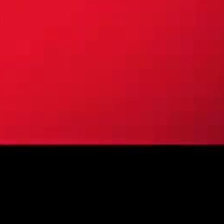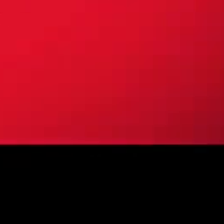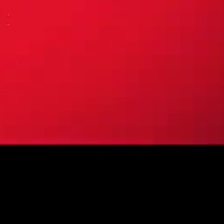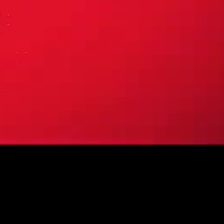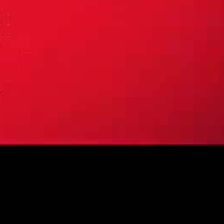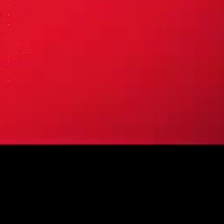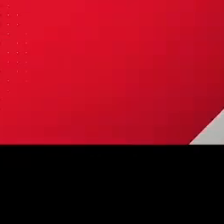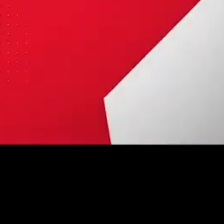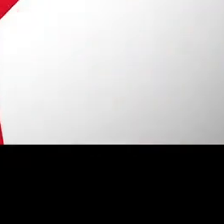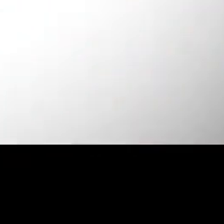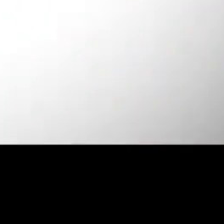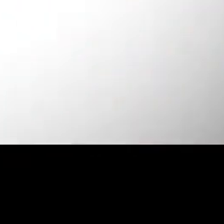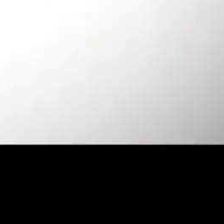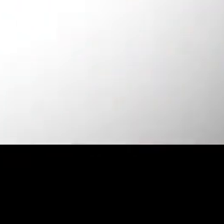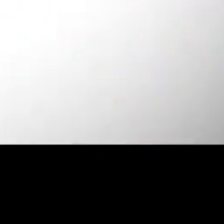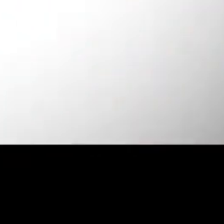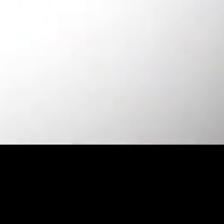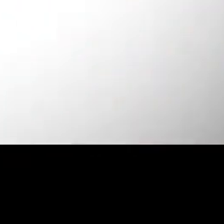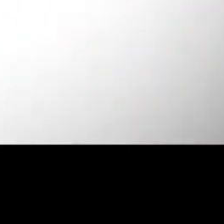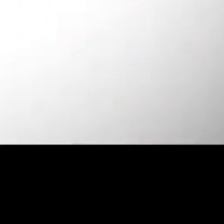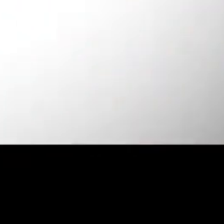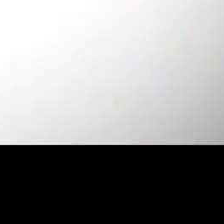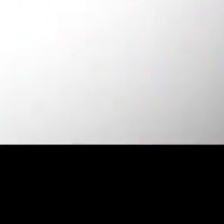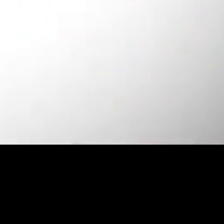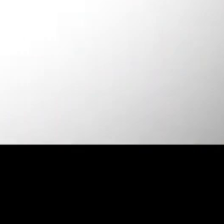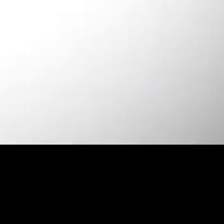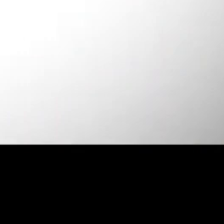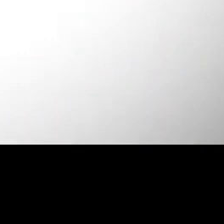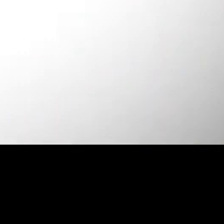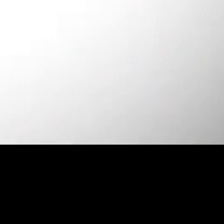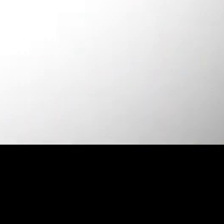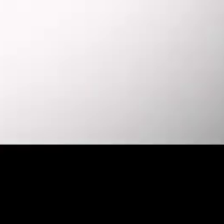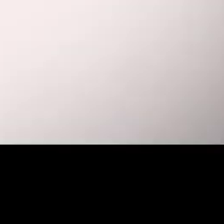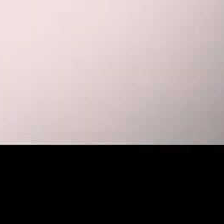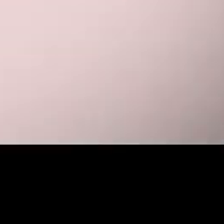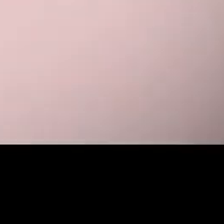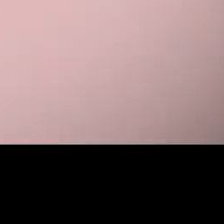TV PT. Aqui brilha uma estrela.